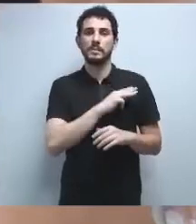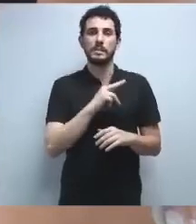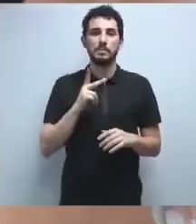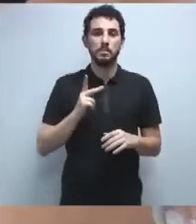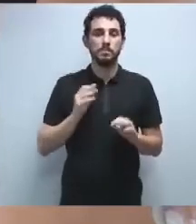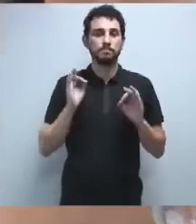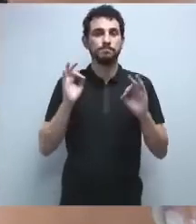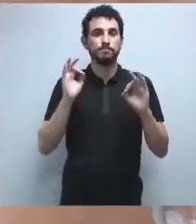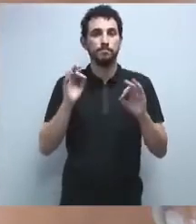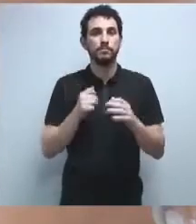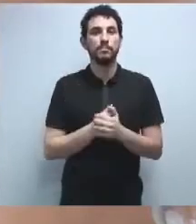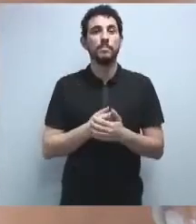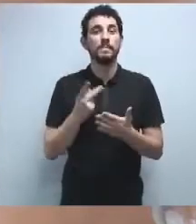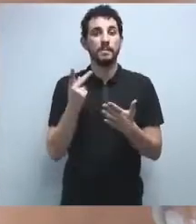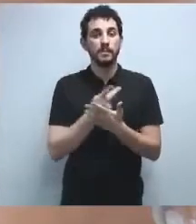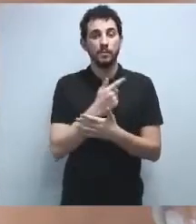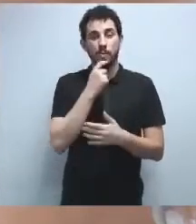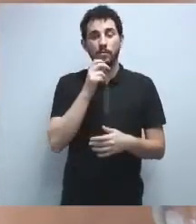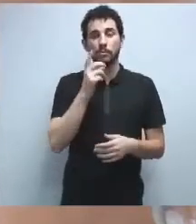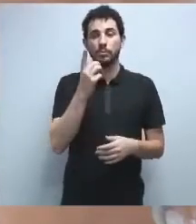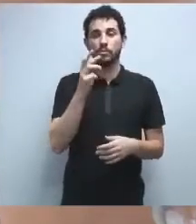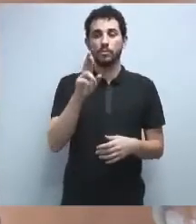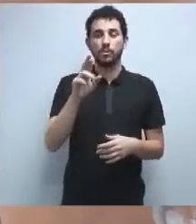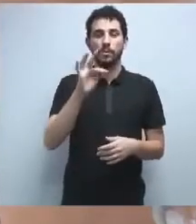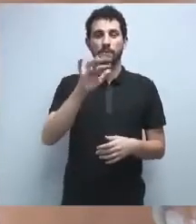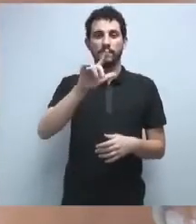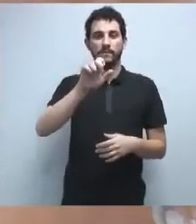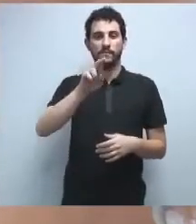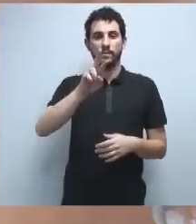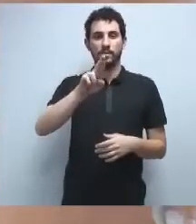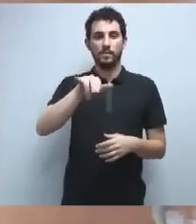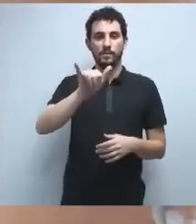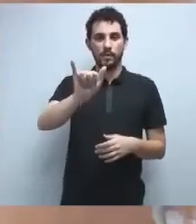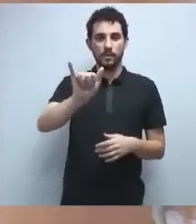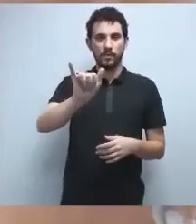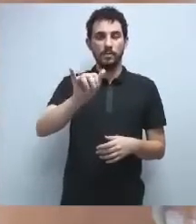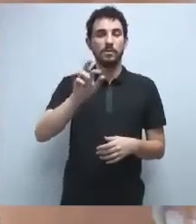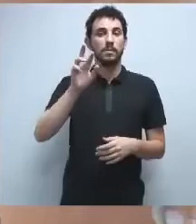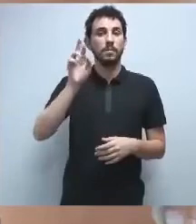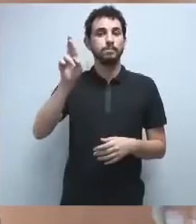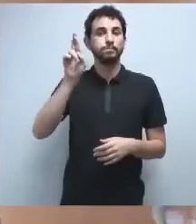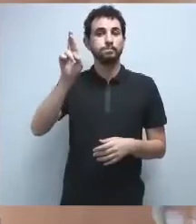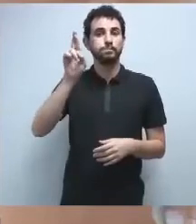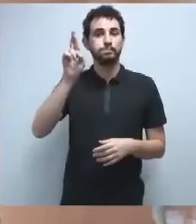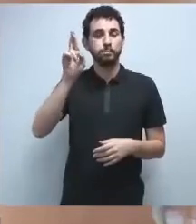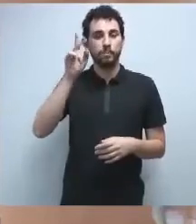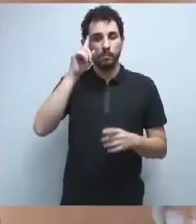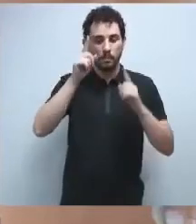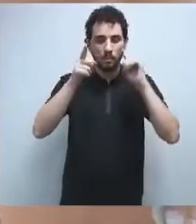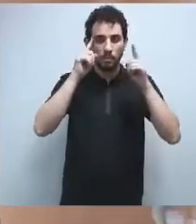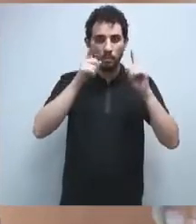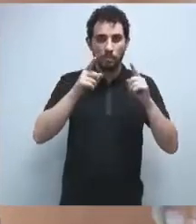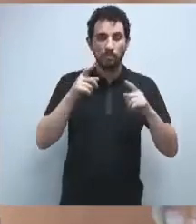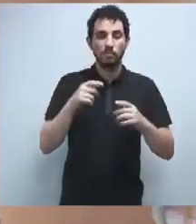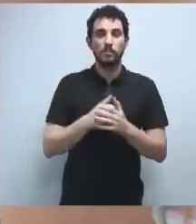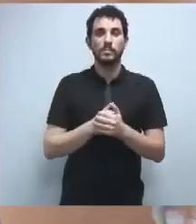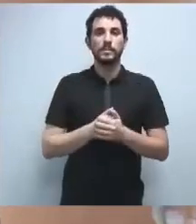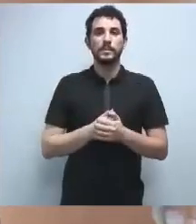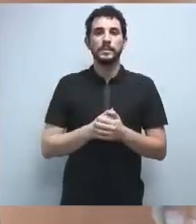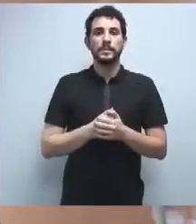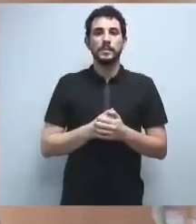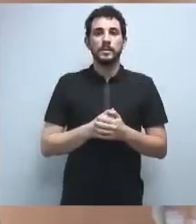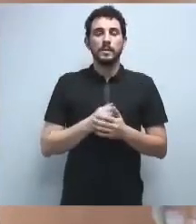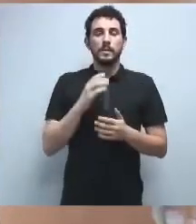dodô fleury é que comandou como paulista e como presidente